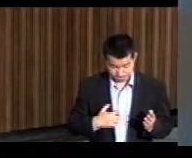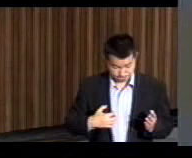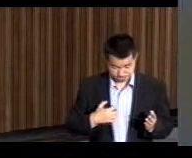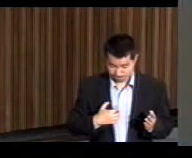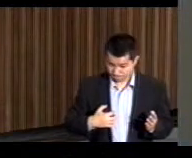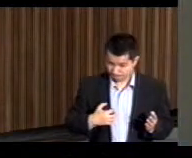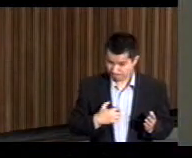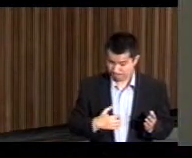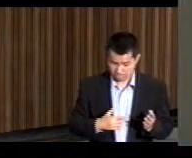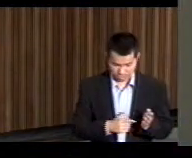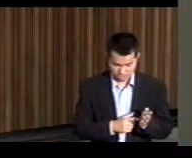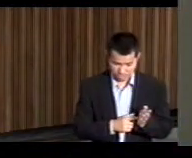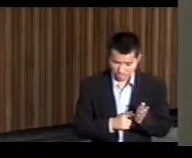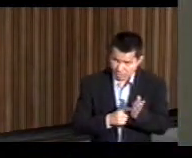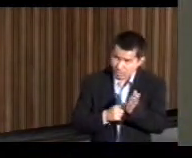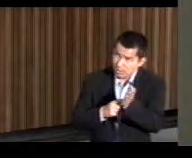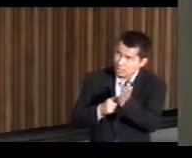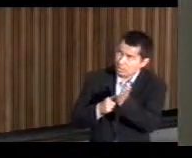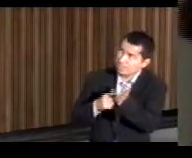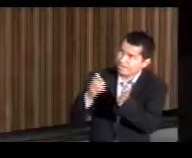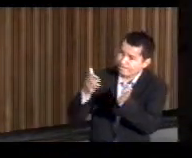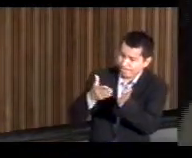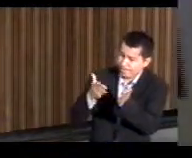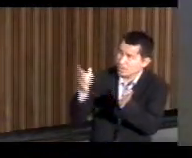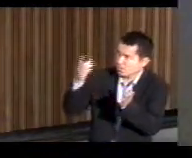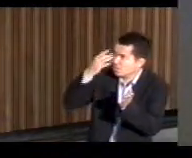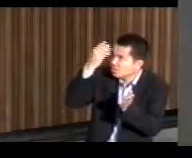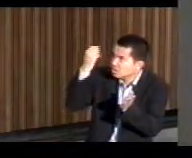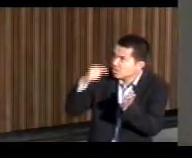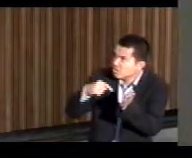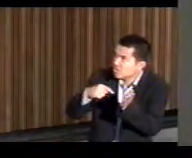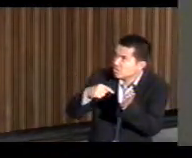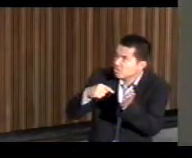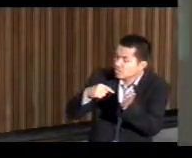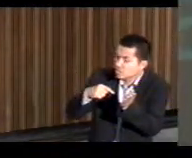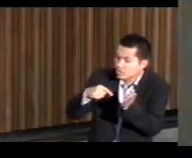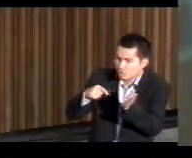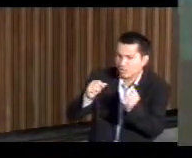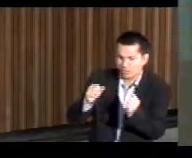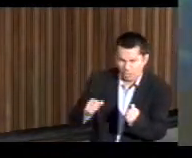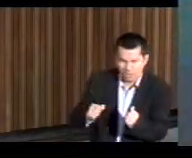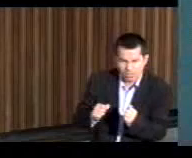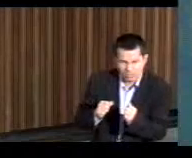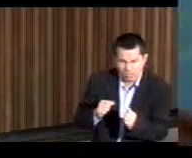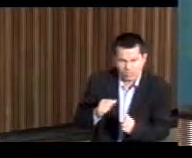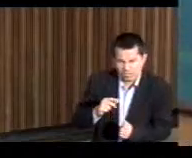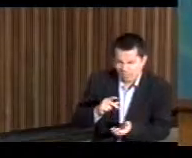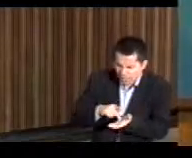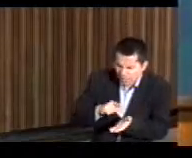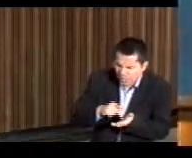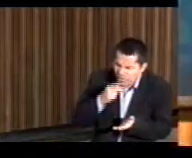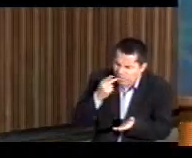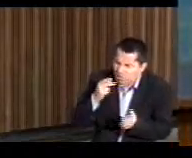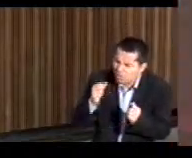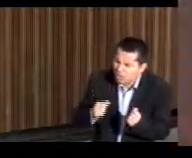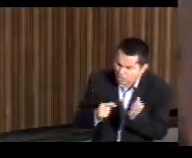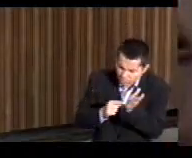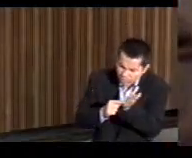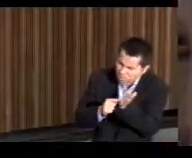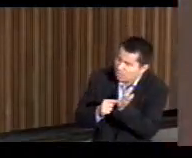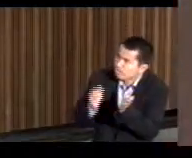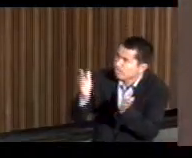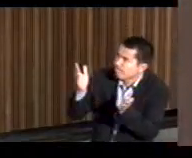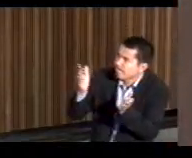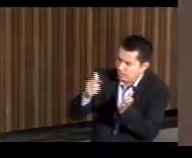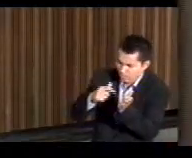te esquecestes destas coisas? Fala com Ele outra vez. Quem são